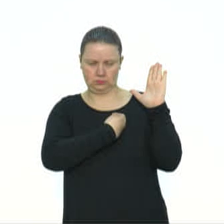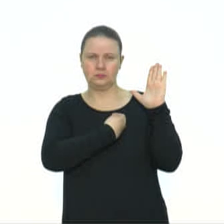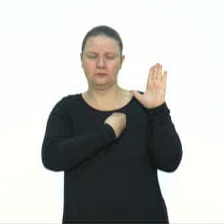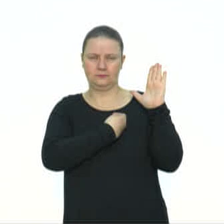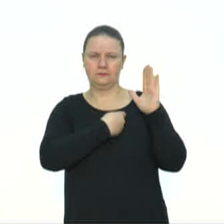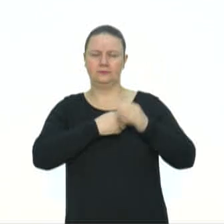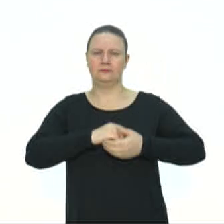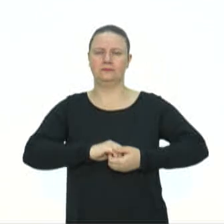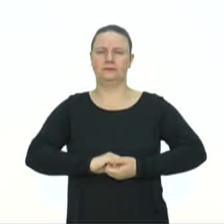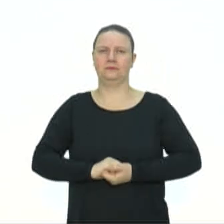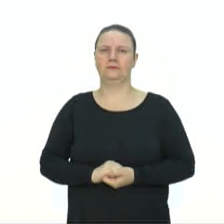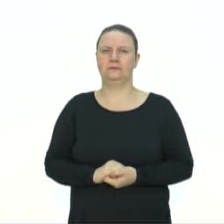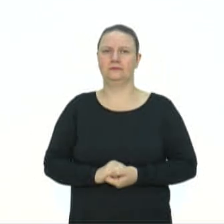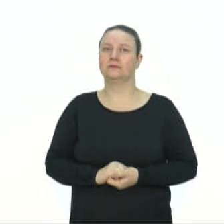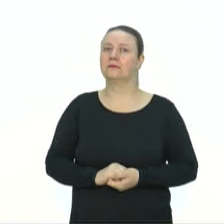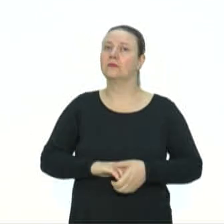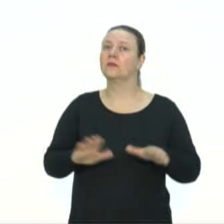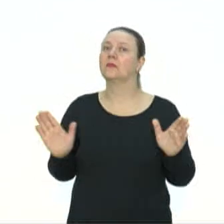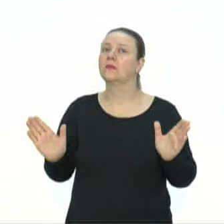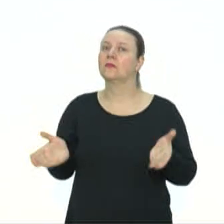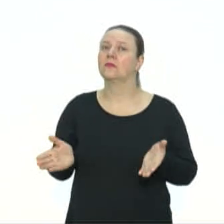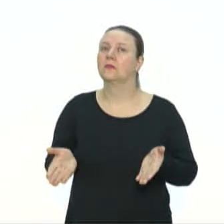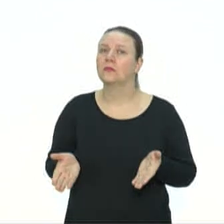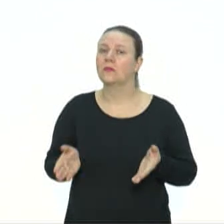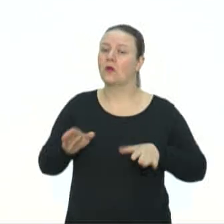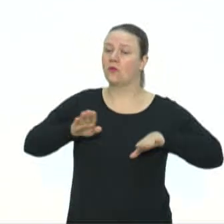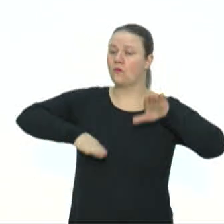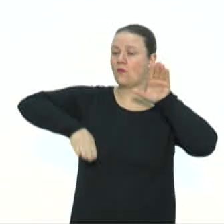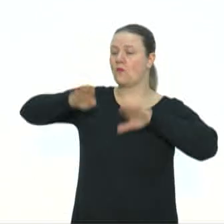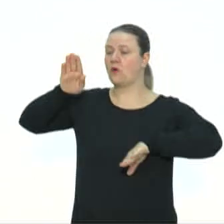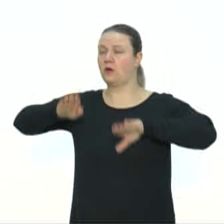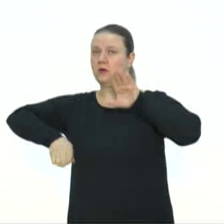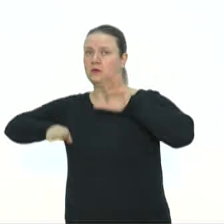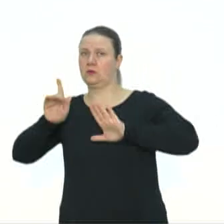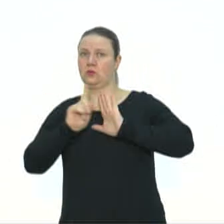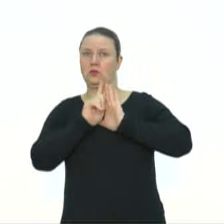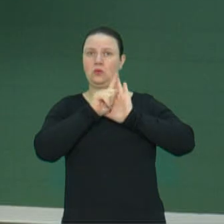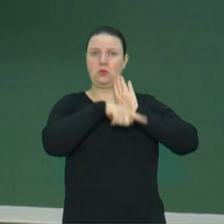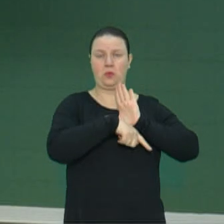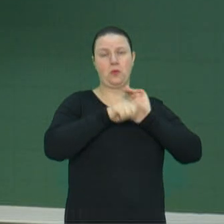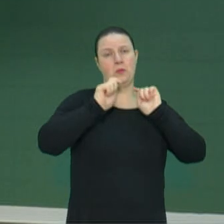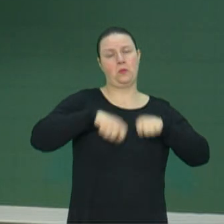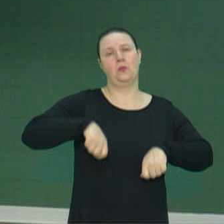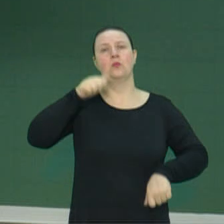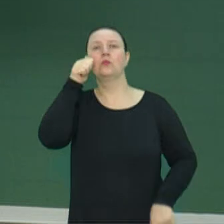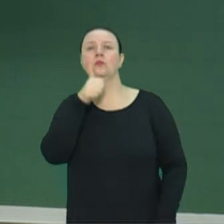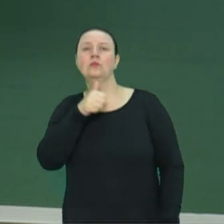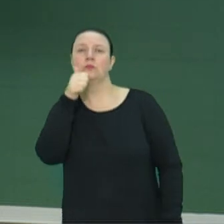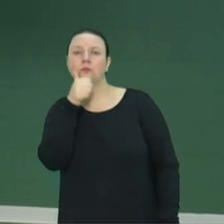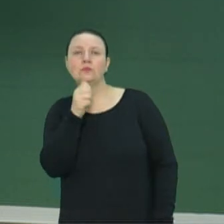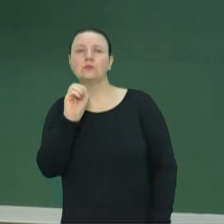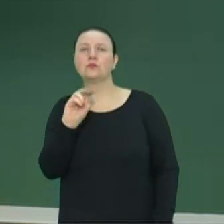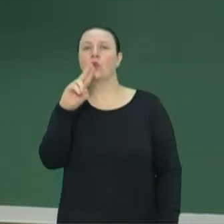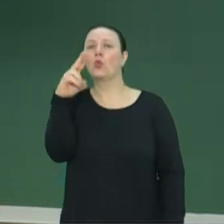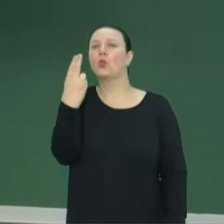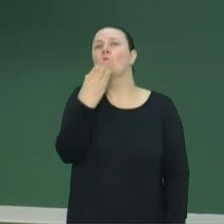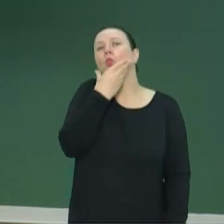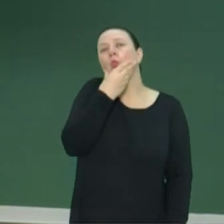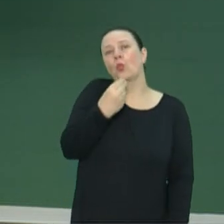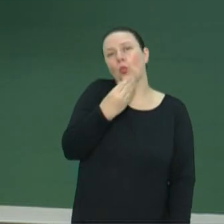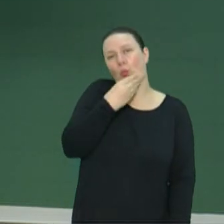em gênero, ou seja, elas variam em gênero, pode ser que estejam no feminino ou no